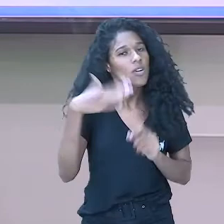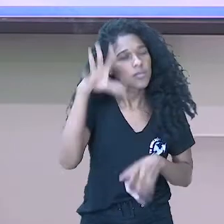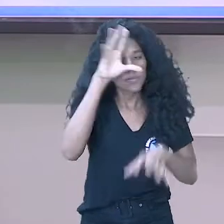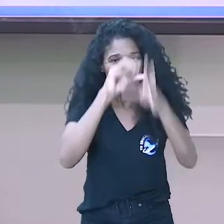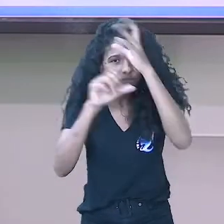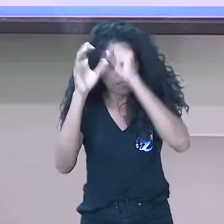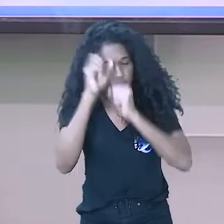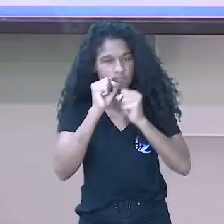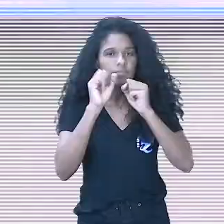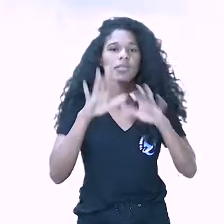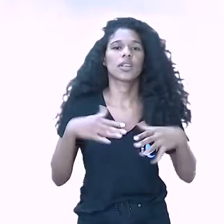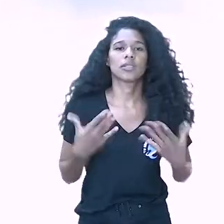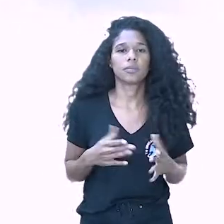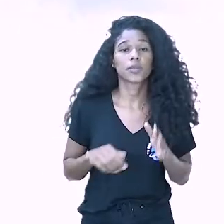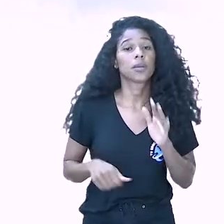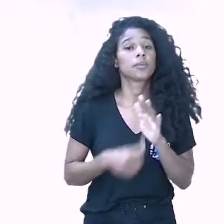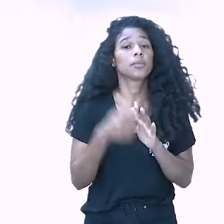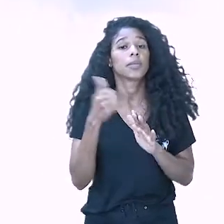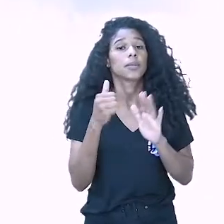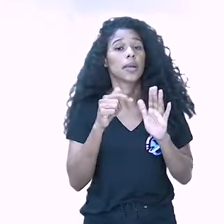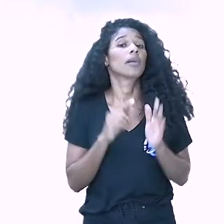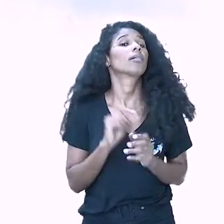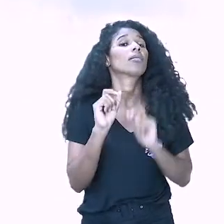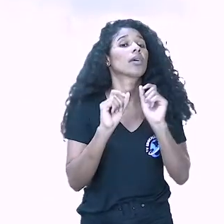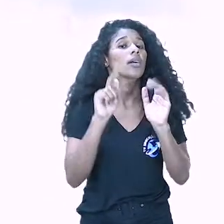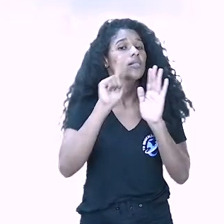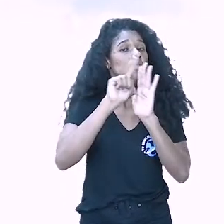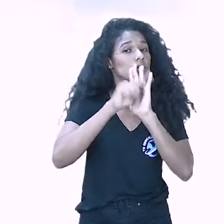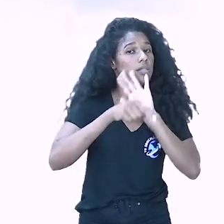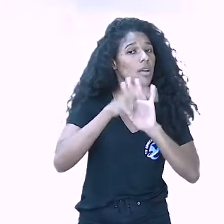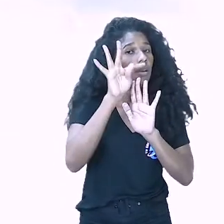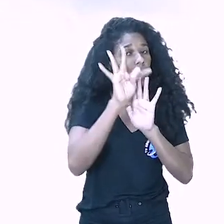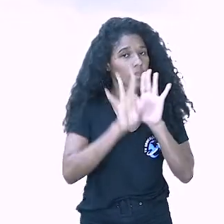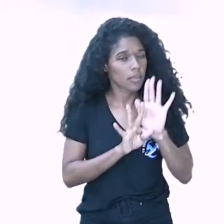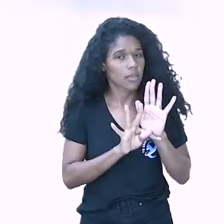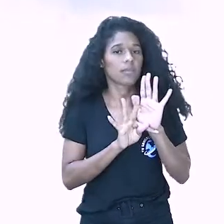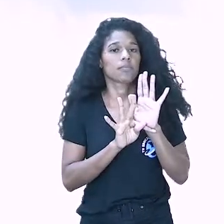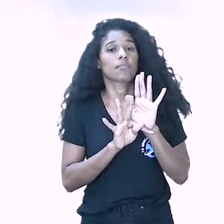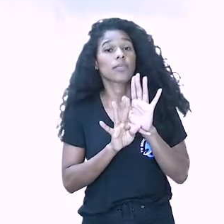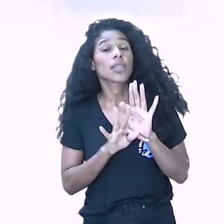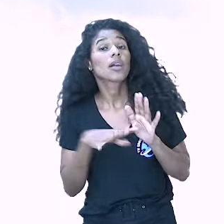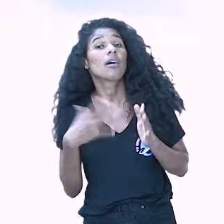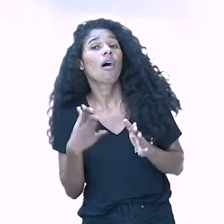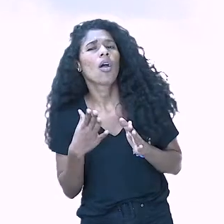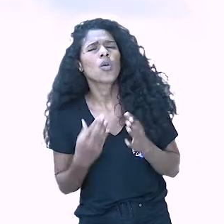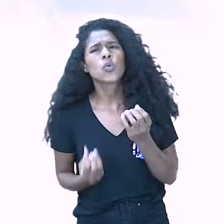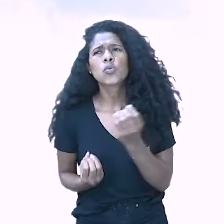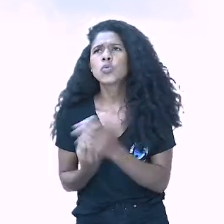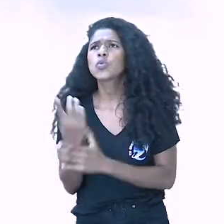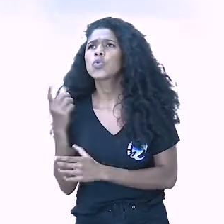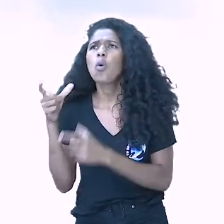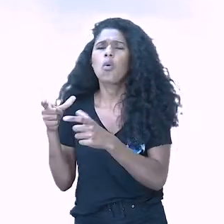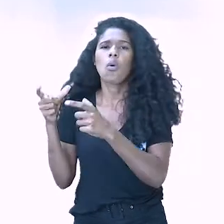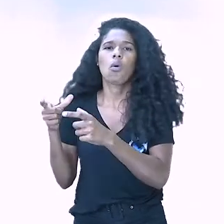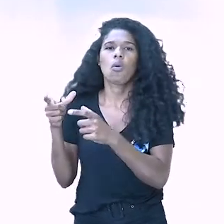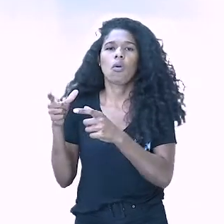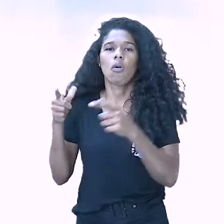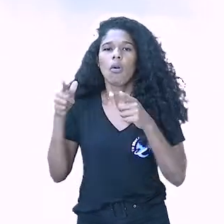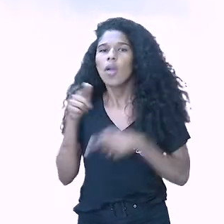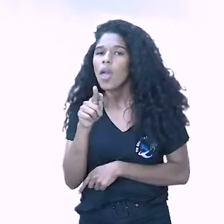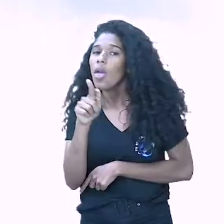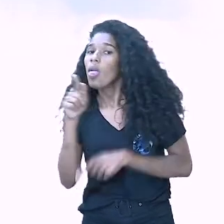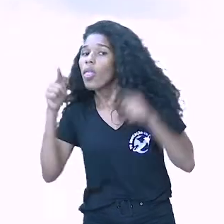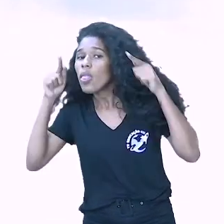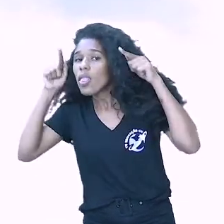Primeira coisa, ele é um gênero textual. E ele vem do grego crônica, que significa o